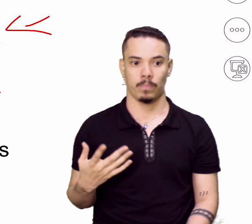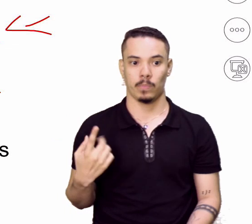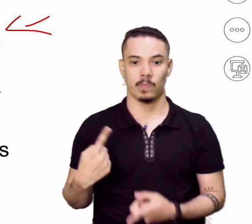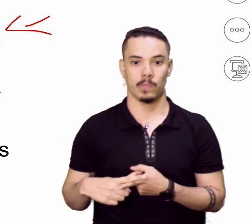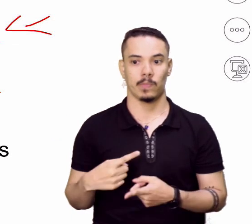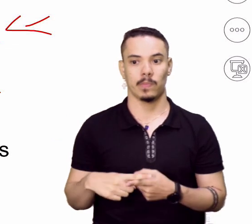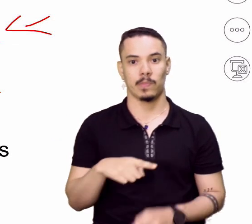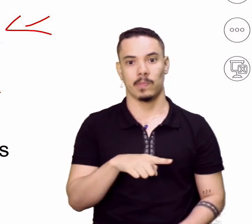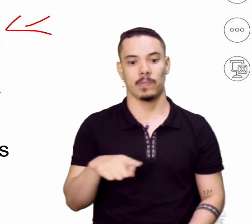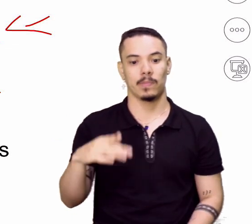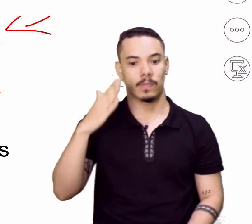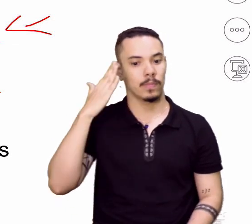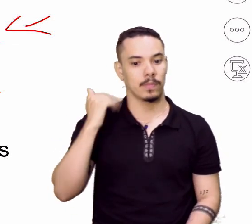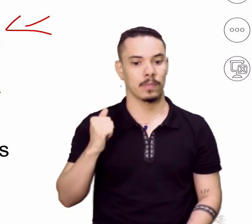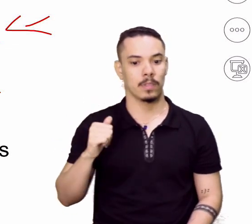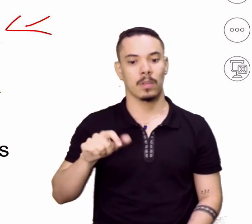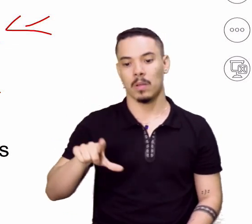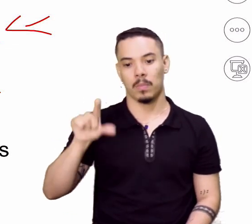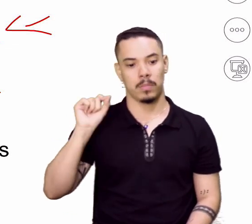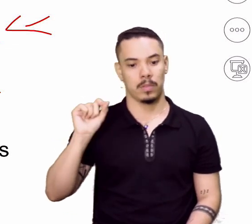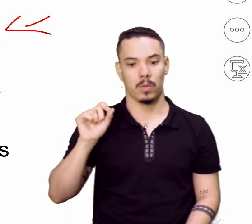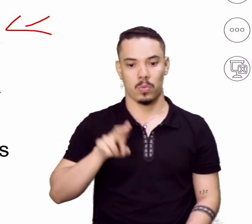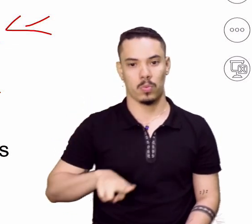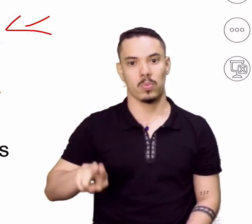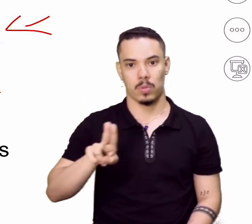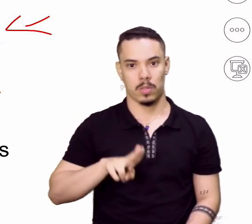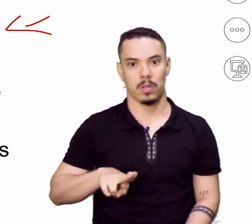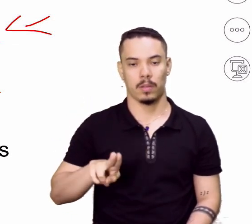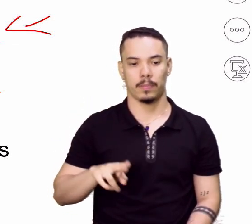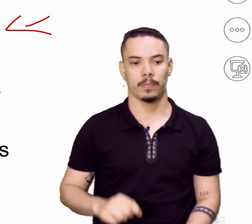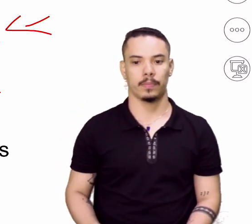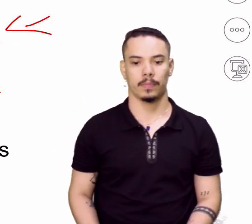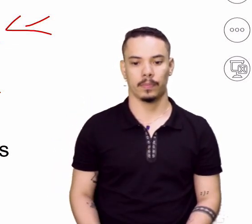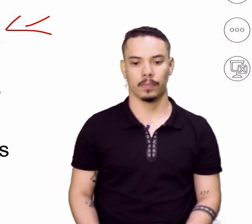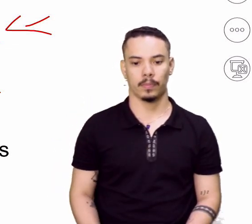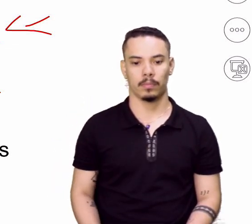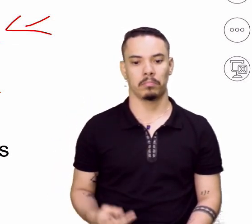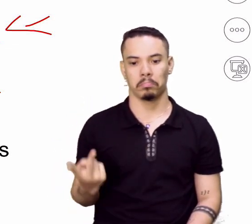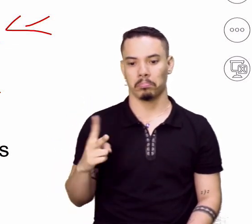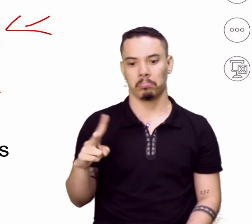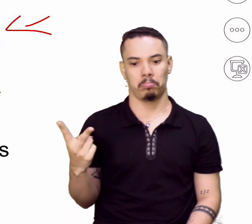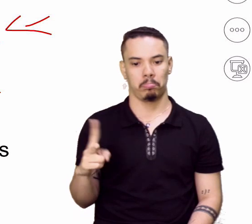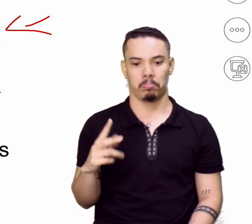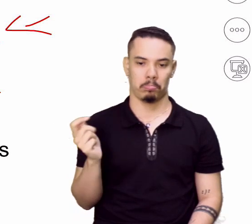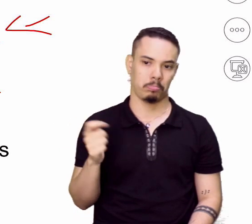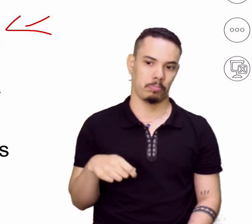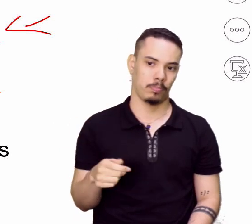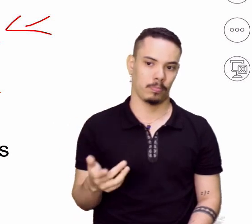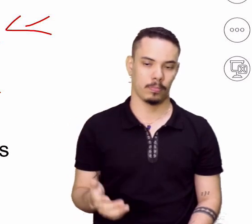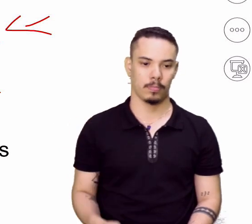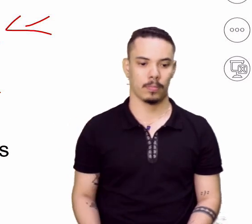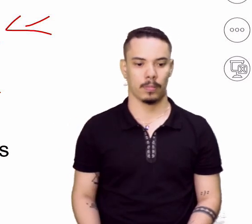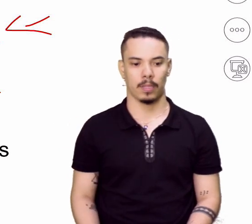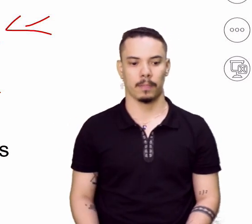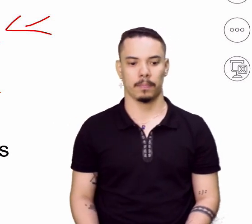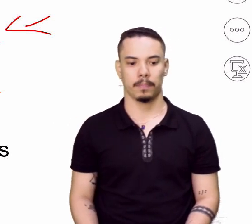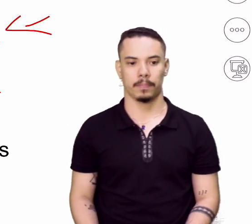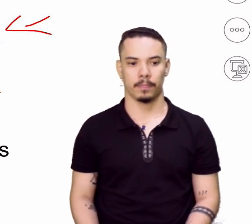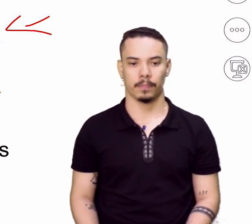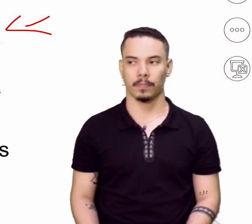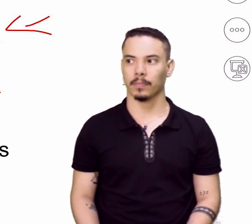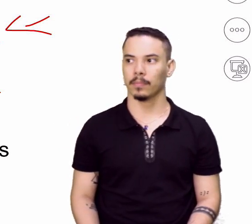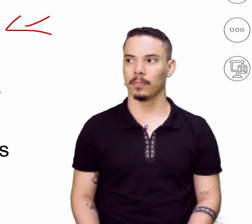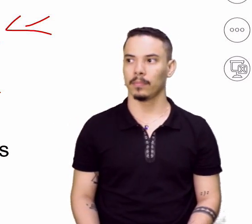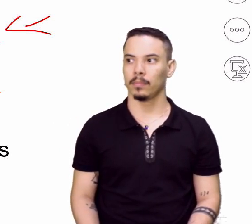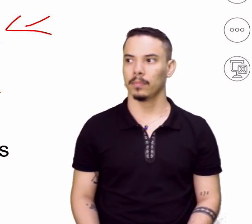Então, se você tem a opção de usar o which, usa ele, tá? Se bem que o that aqui também estaria correto. Na letra E,